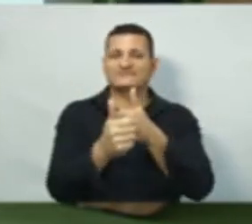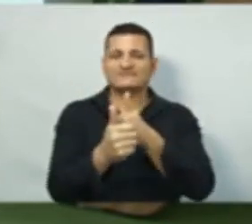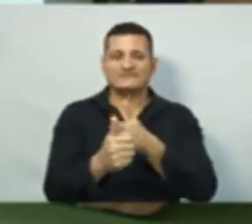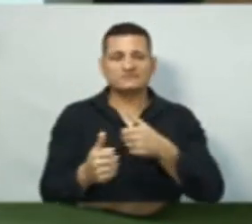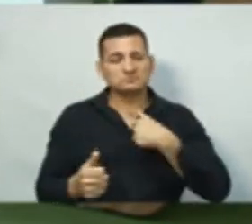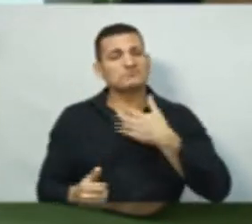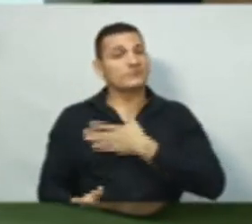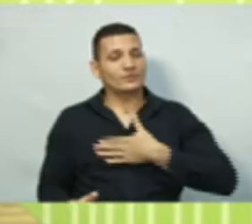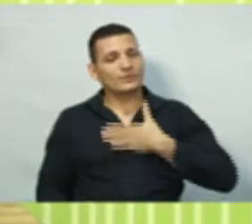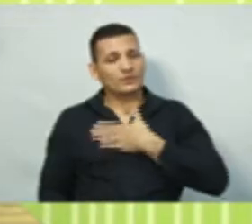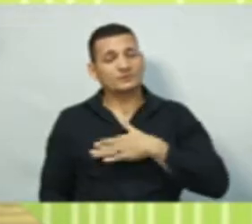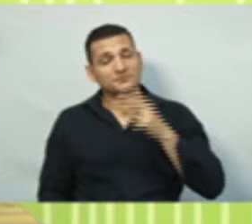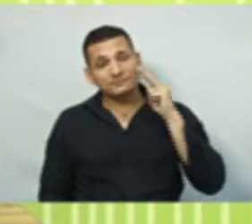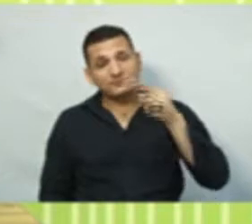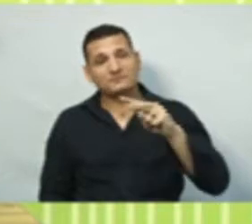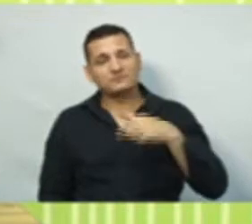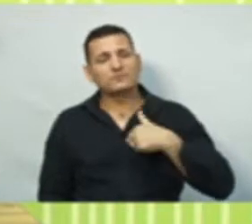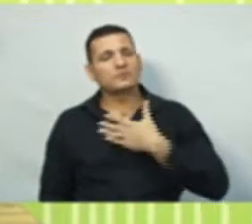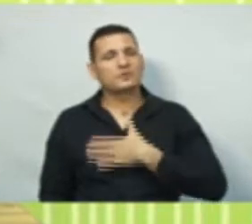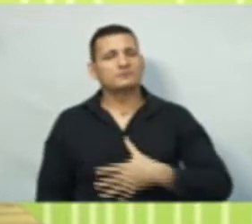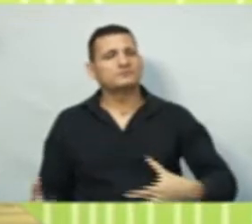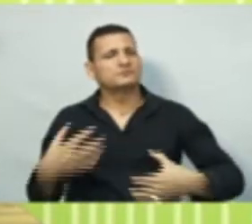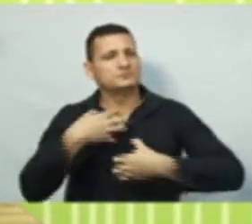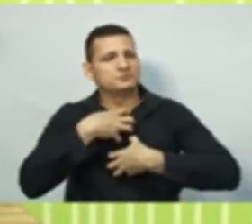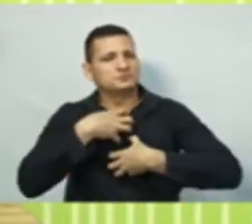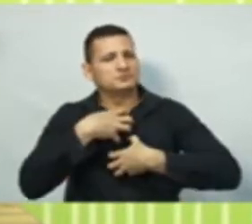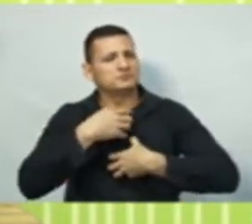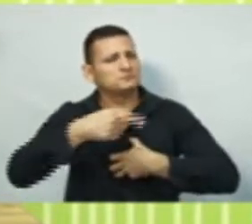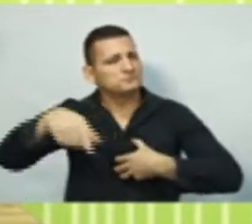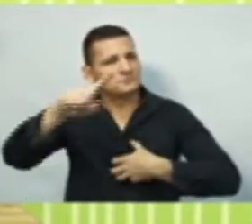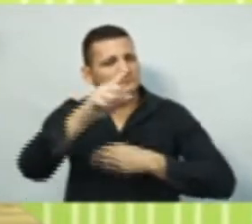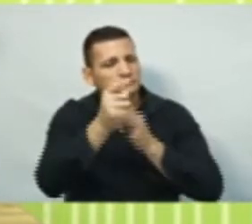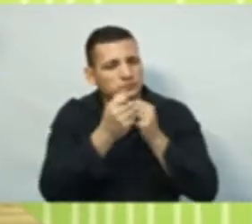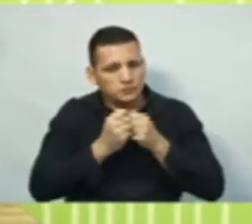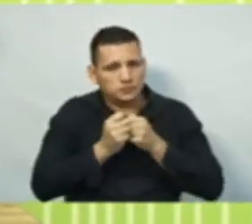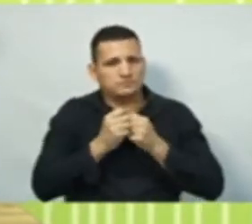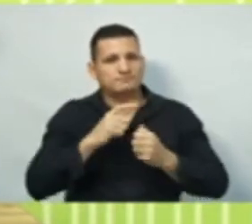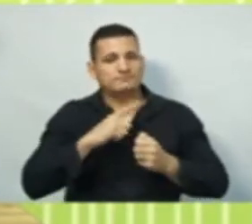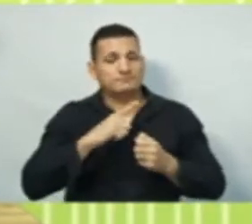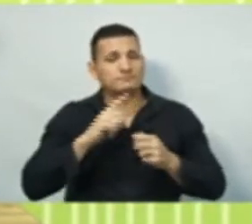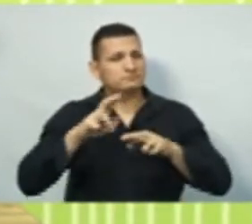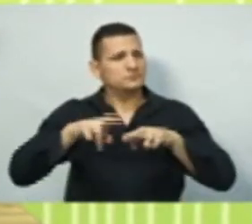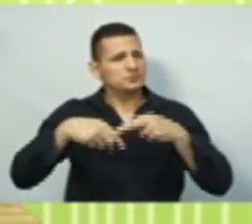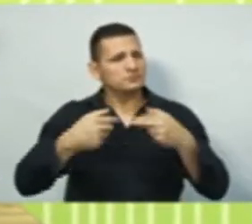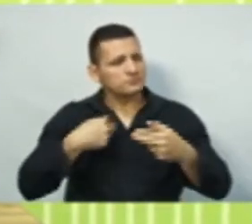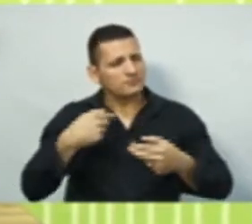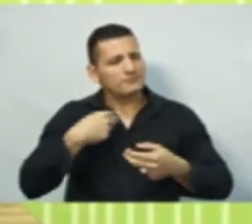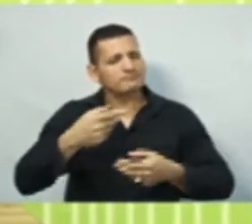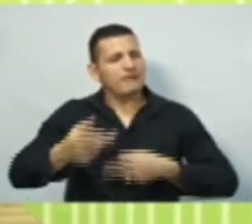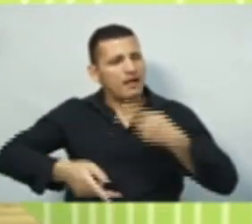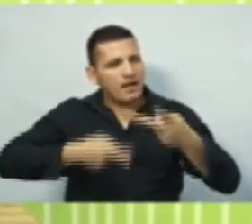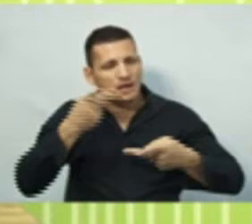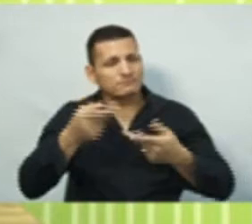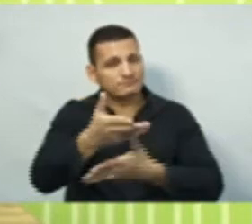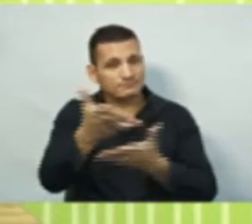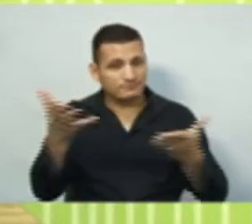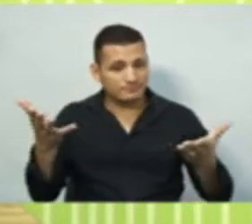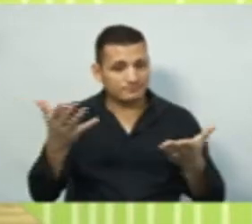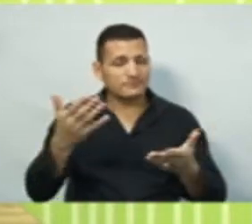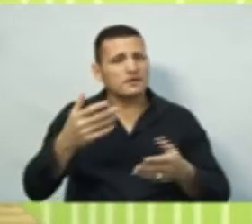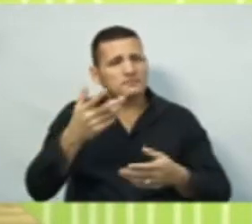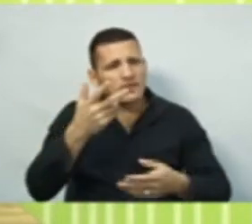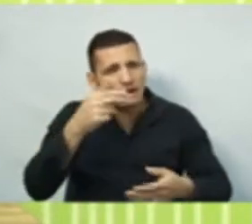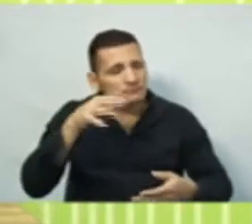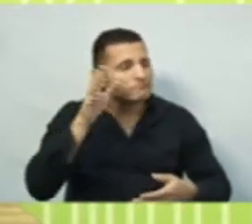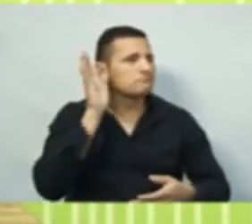Eu gosto de ver, eu gosto de sentir que vocês estão conosco. Por isso que eu falo tanto com vocês. E eu escuto quando